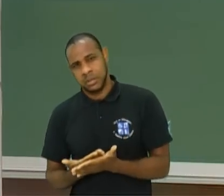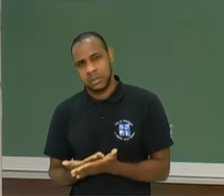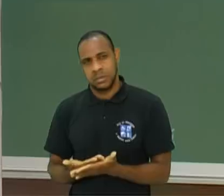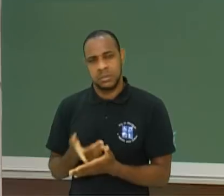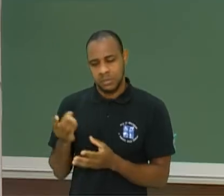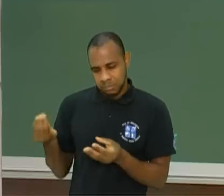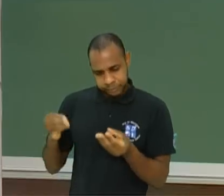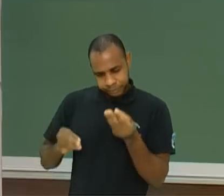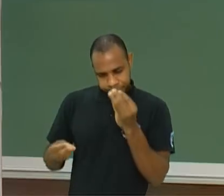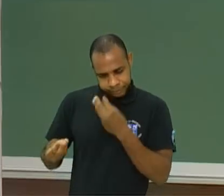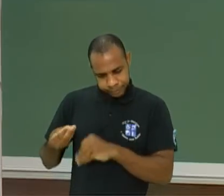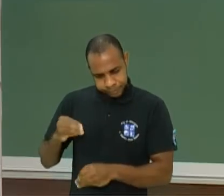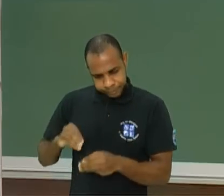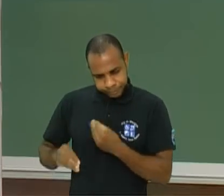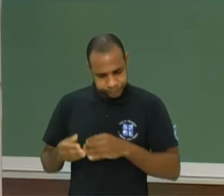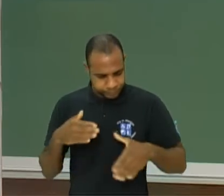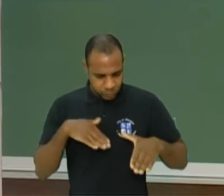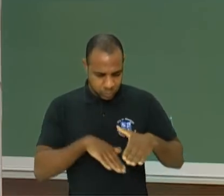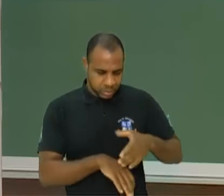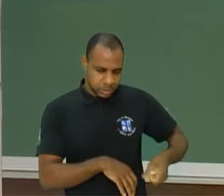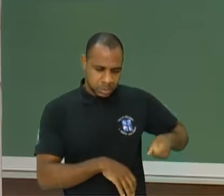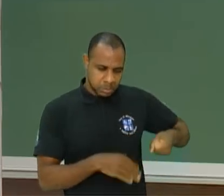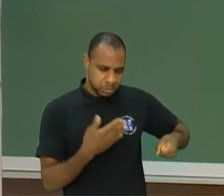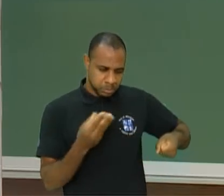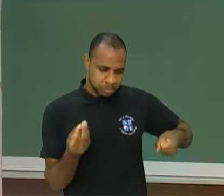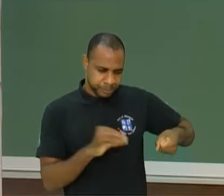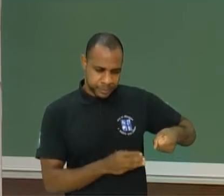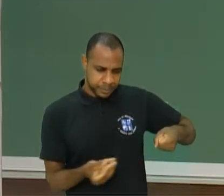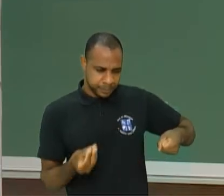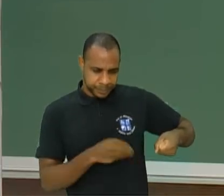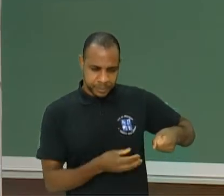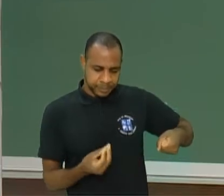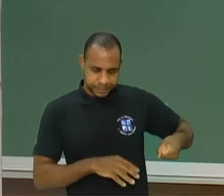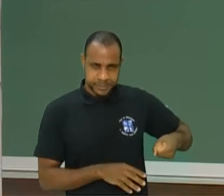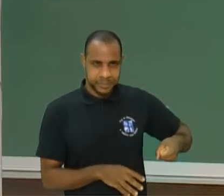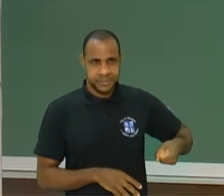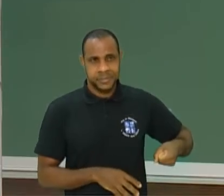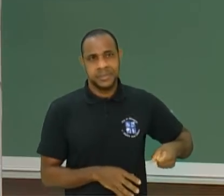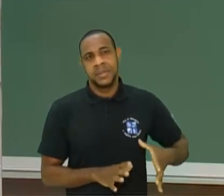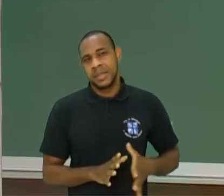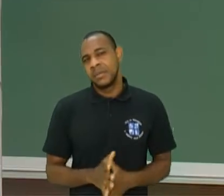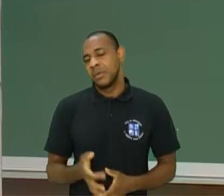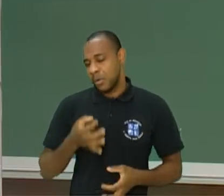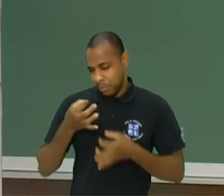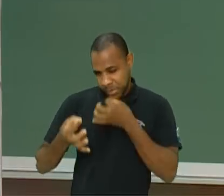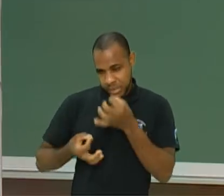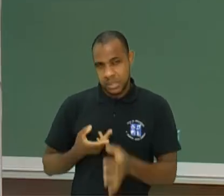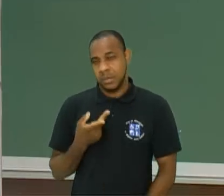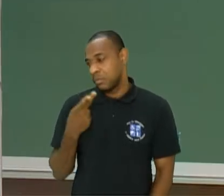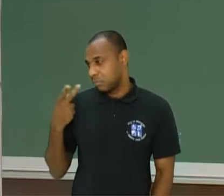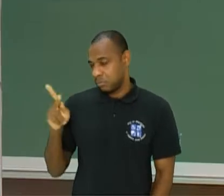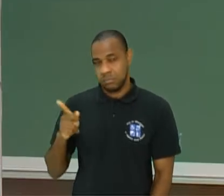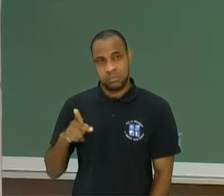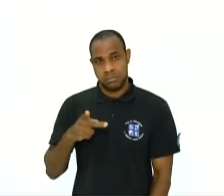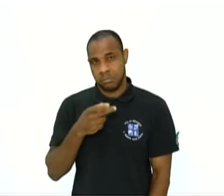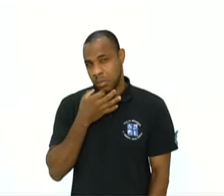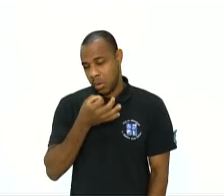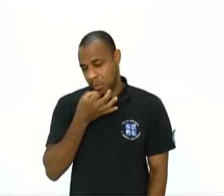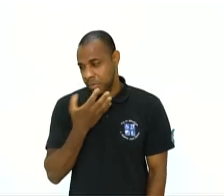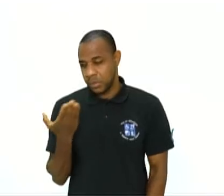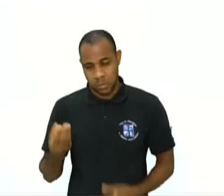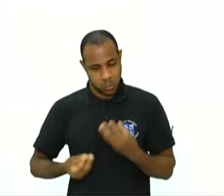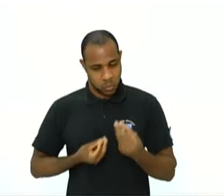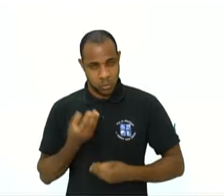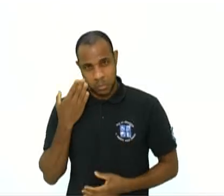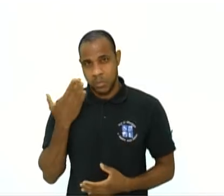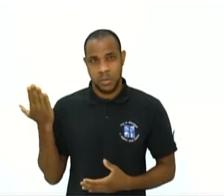você vai colocando ali na sua sacola e isso vai fazendo quem você é. Então, essa é uma sugestão de resposta, tá bom? Então, a lenda